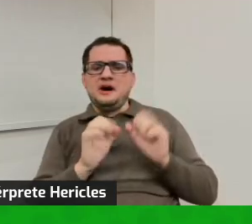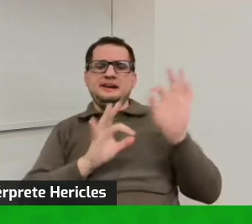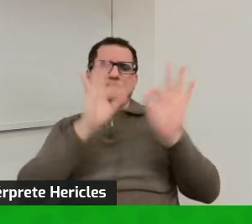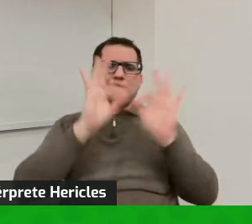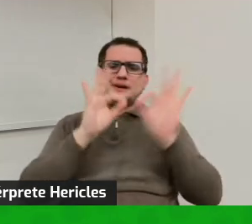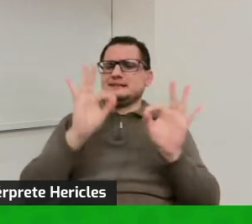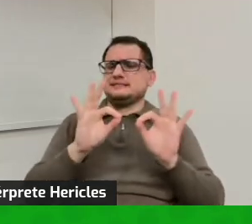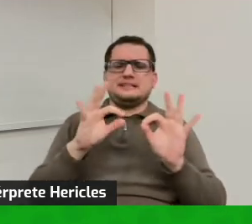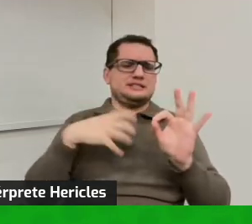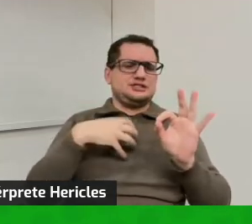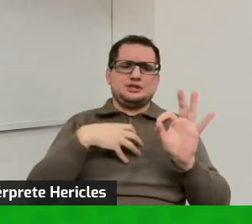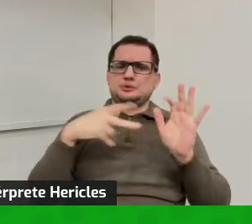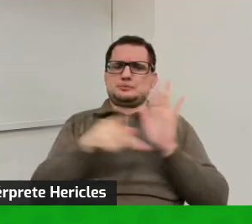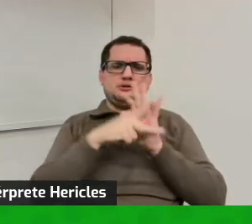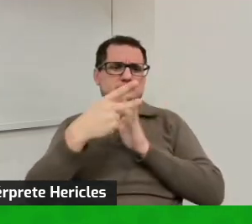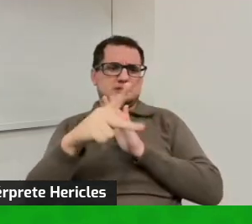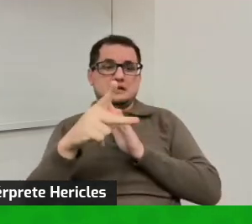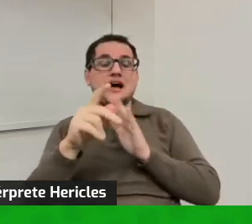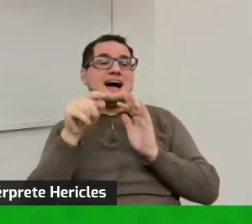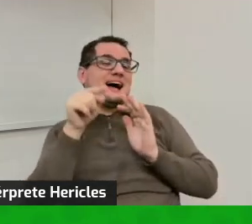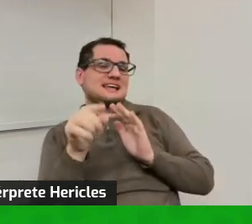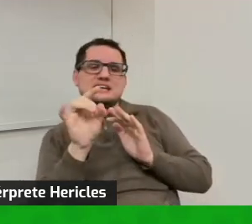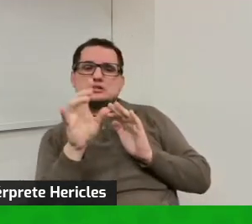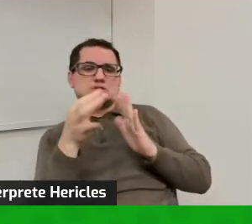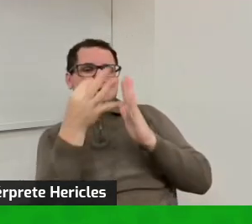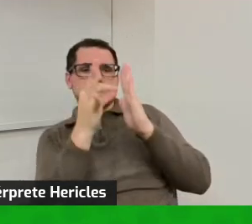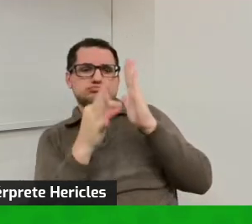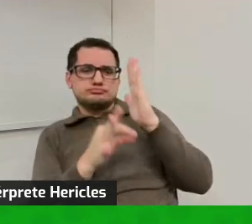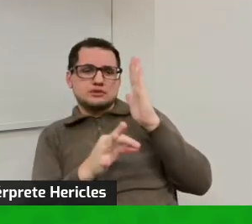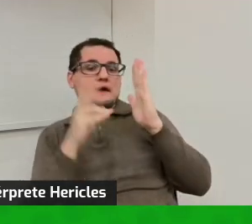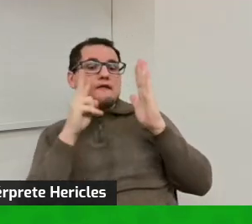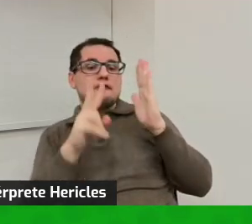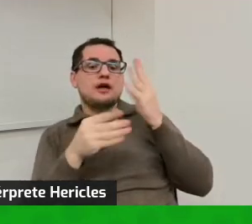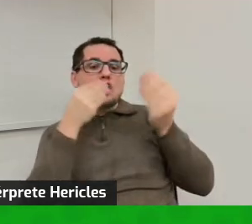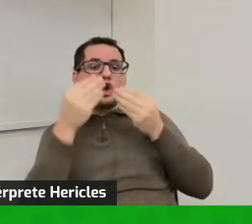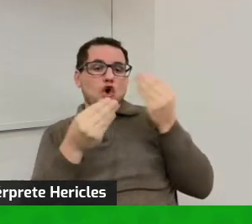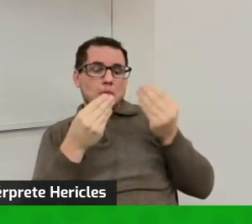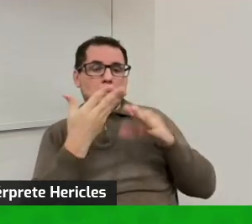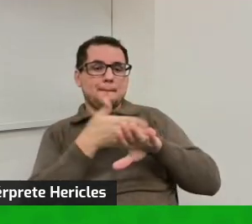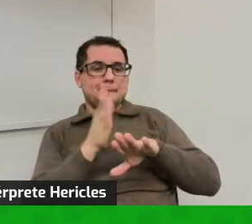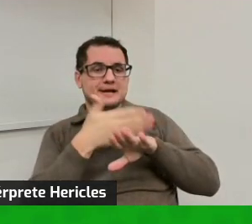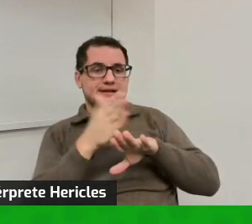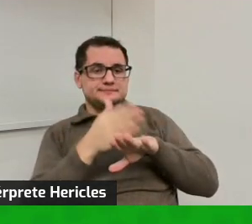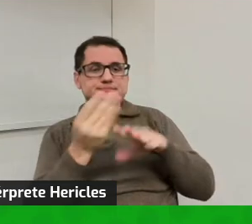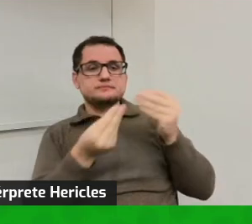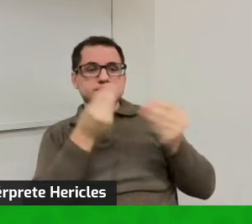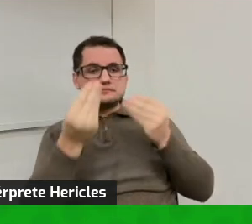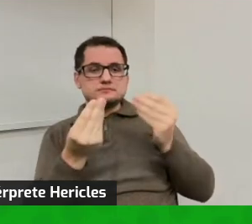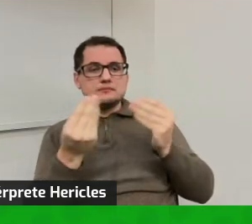melhor. Aqui é mais a correção para vocês verem como que seria a fórmula e como que seria feito